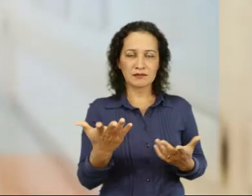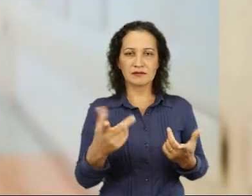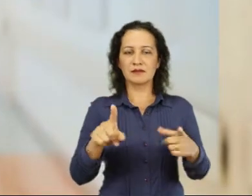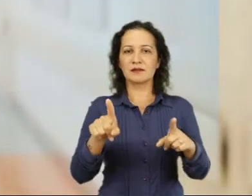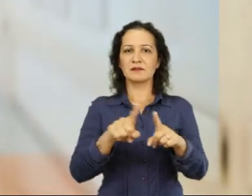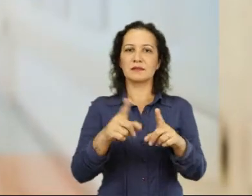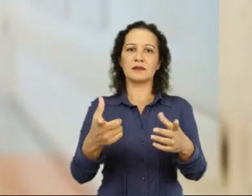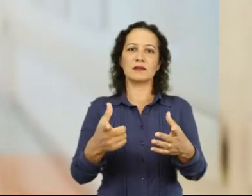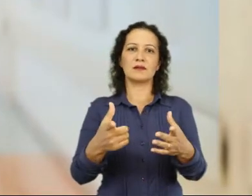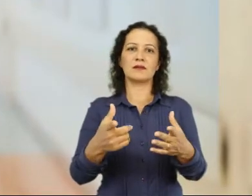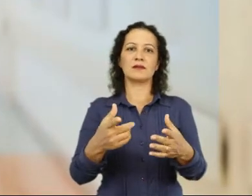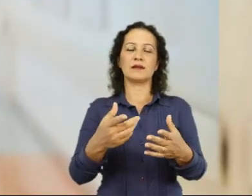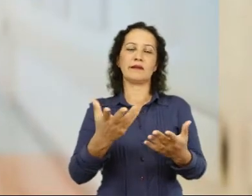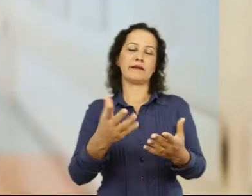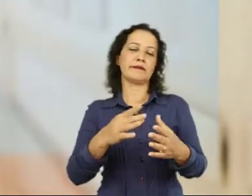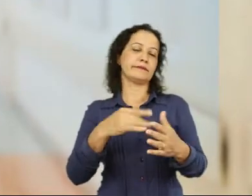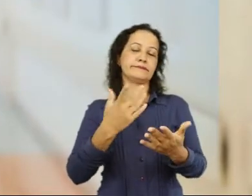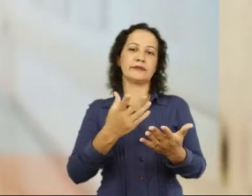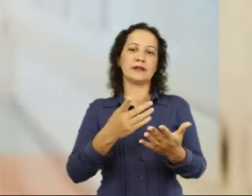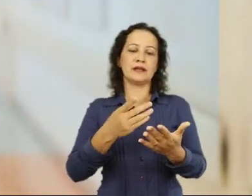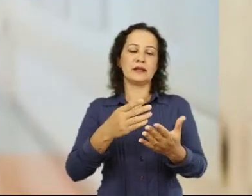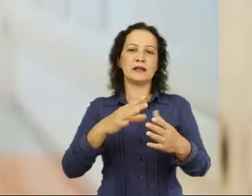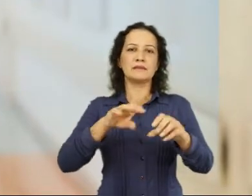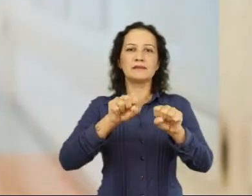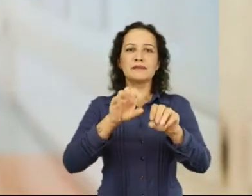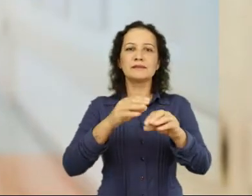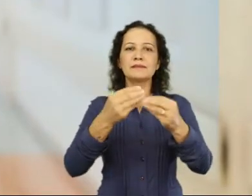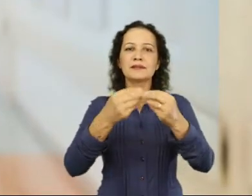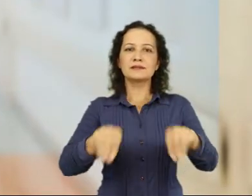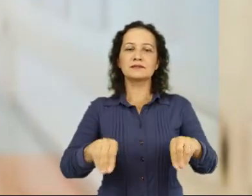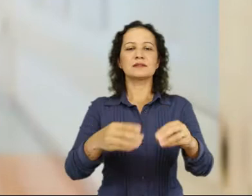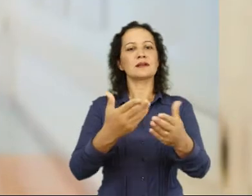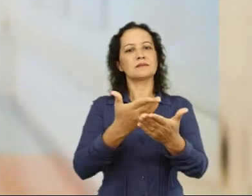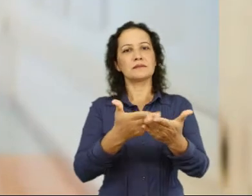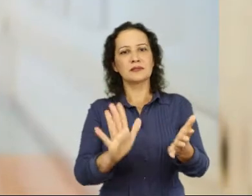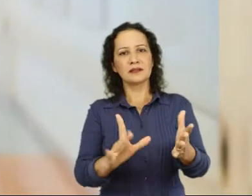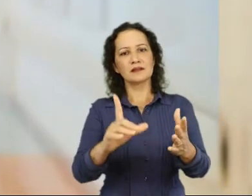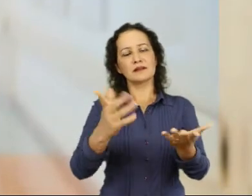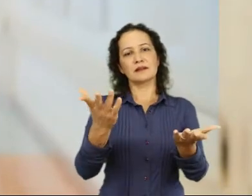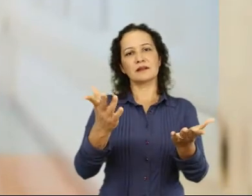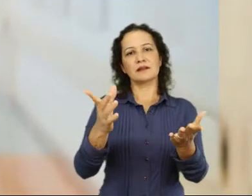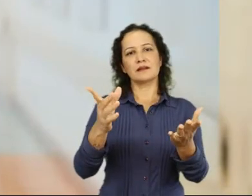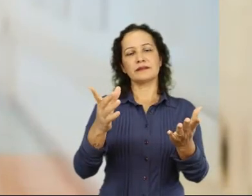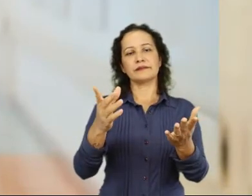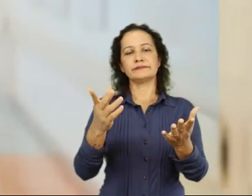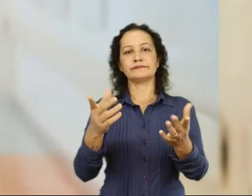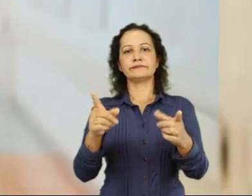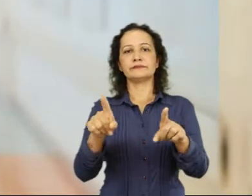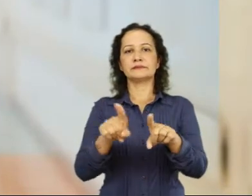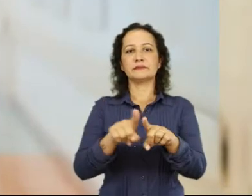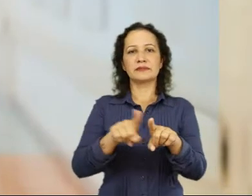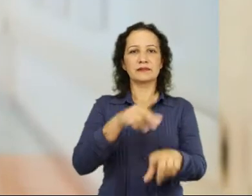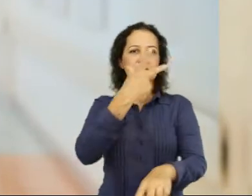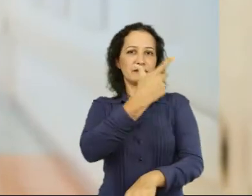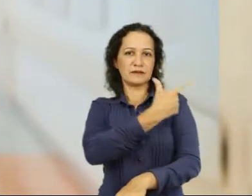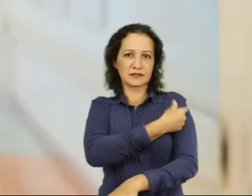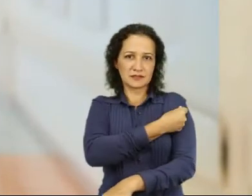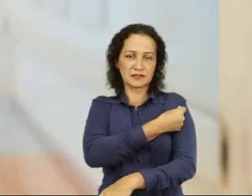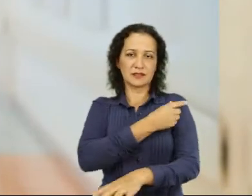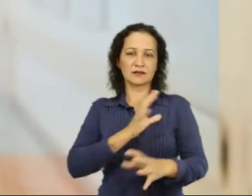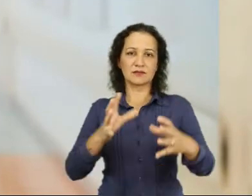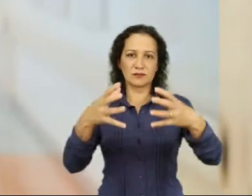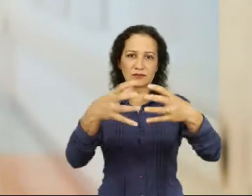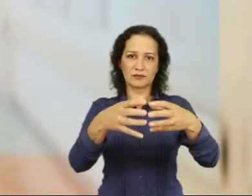de risco como perda de imunobiológicos, como também relacionados a eventos adversos de vacinas aplicadas